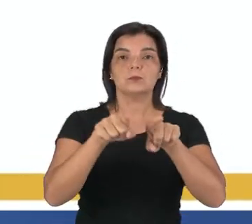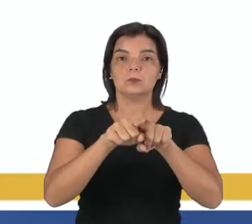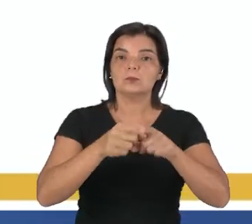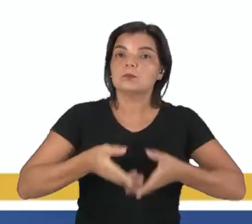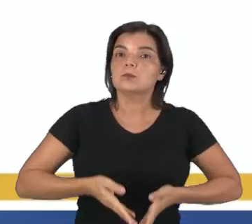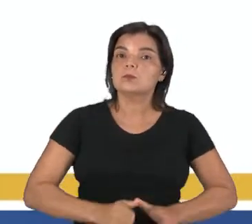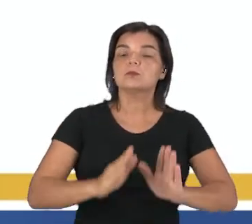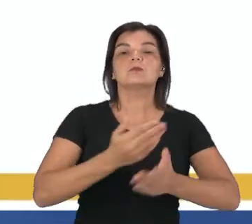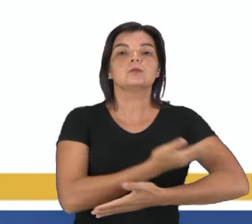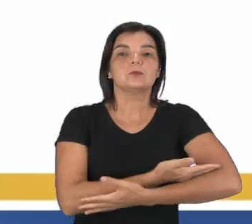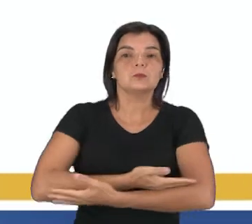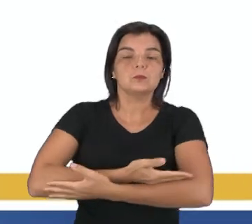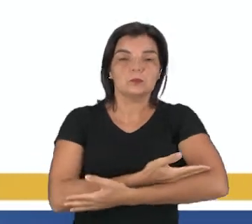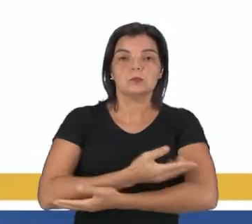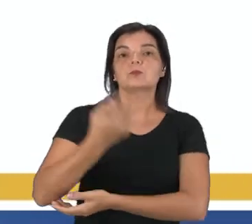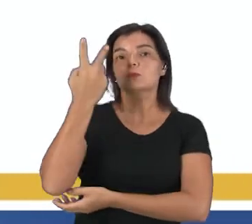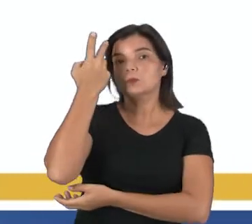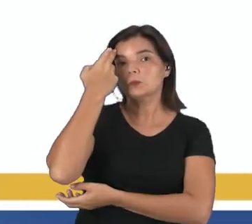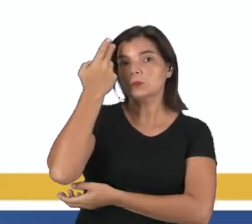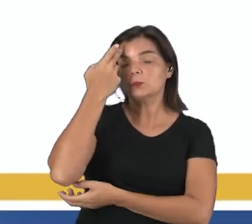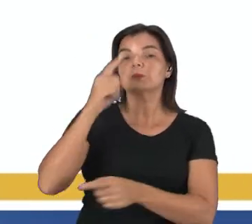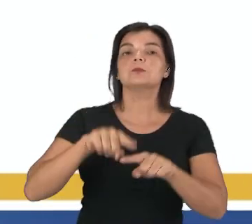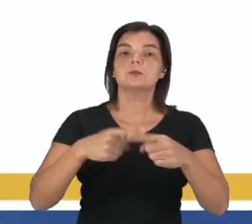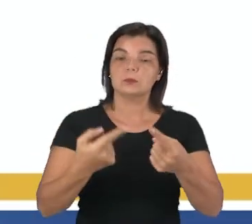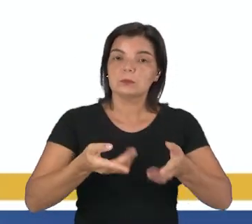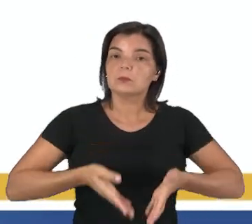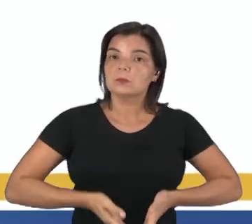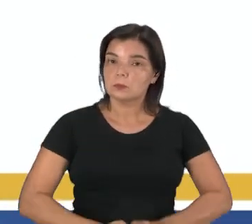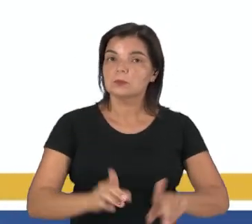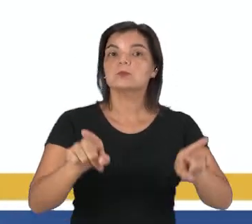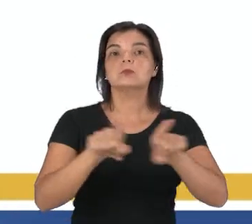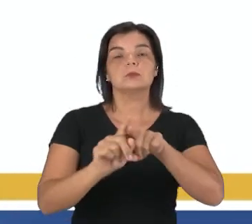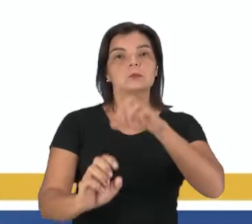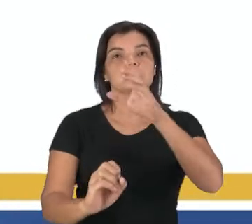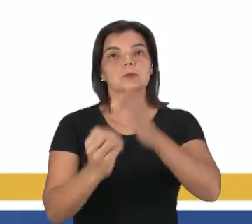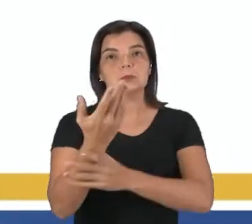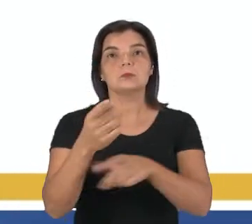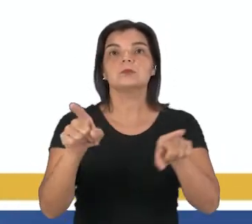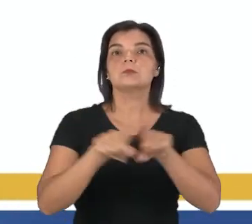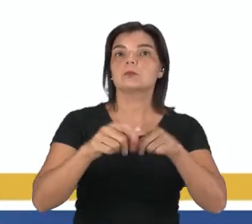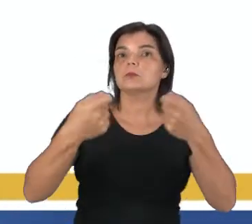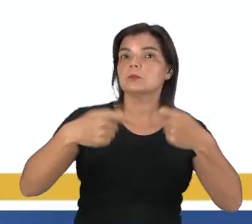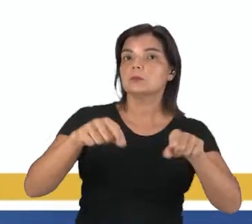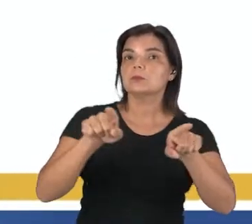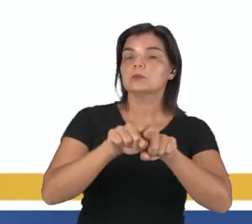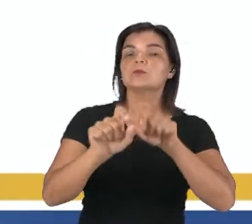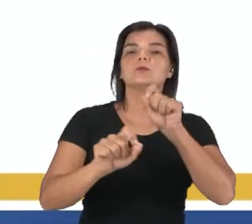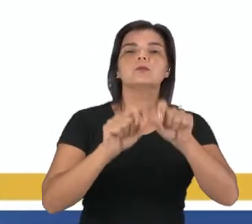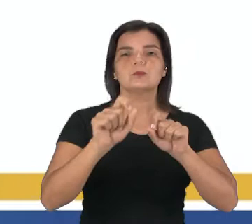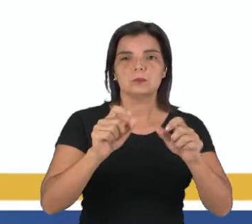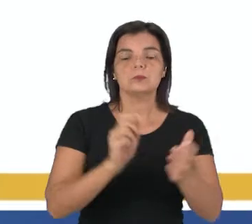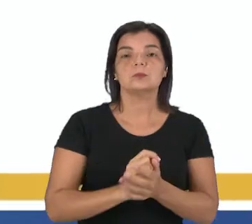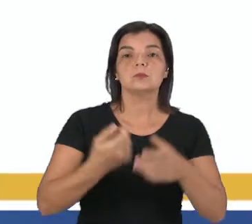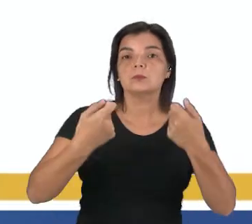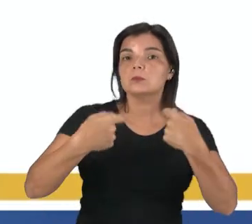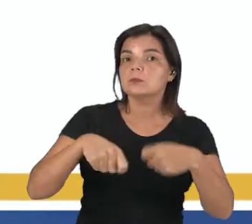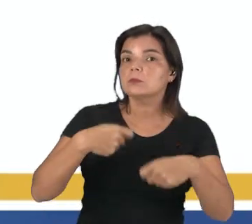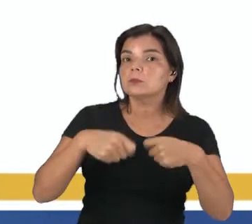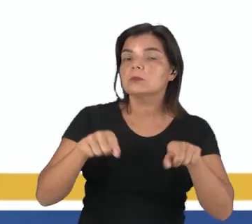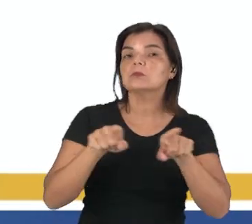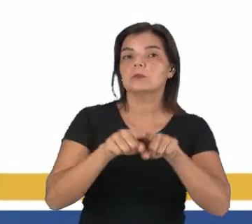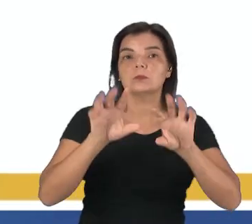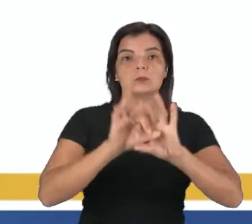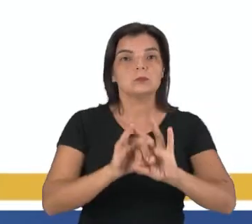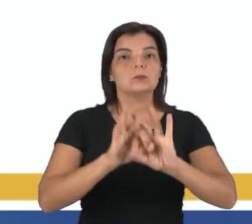sai o bebê na hora do parto normal. E para que esse parto normal também aconteça, é necessário a gente destacar que vai ser necessário